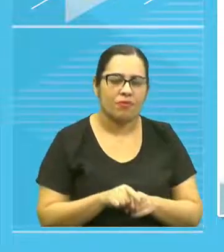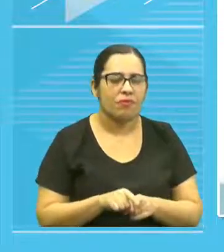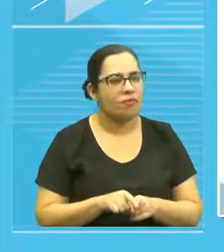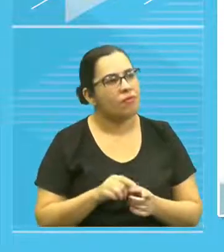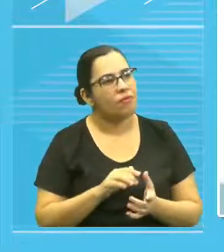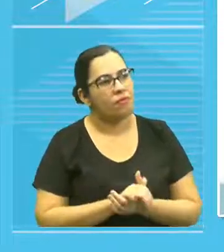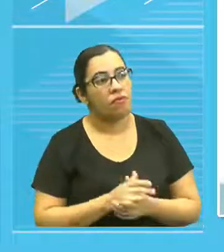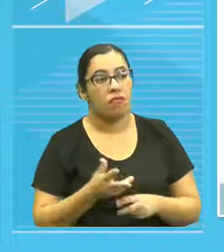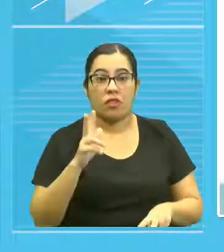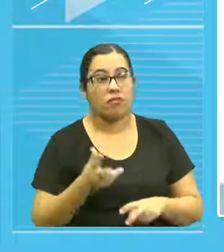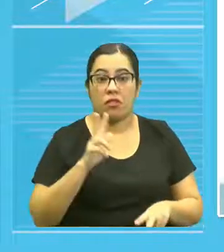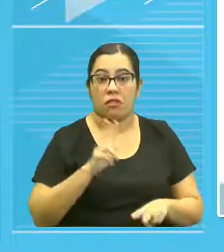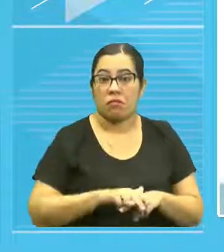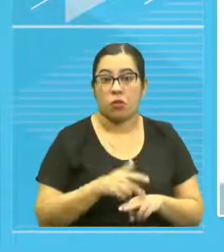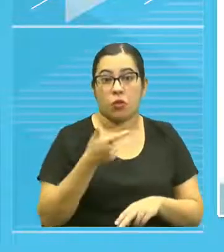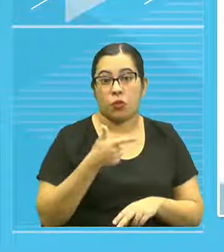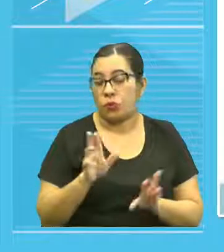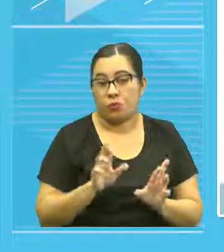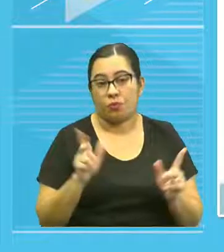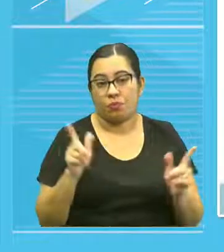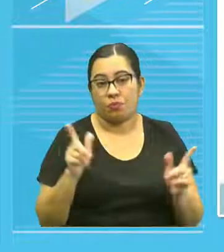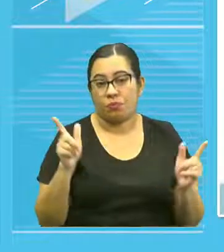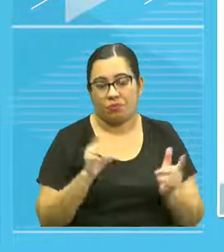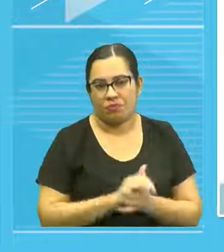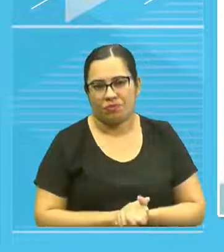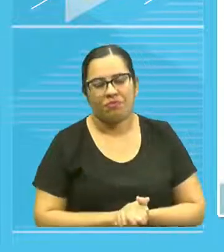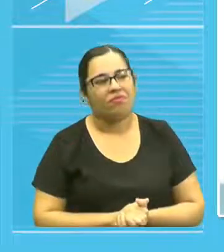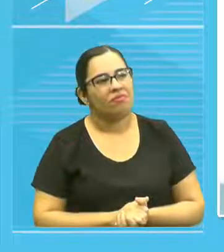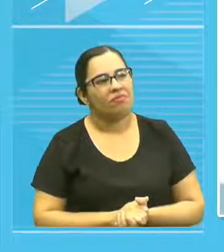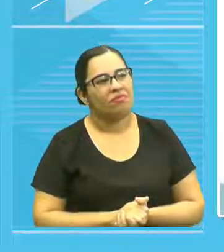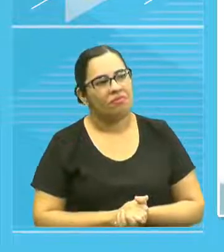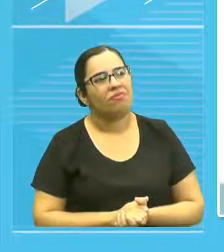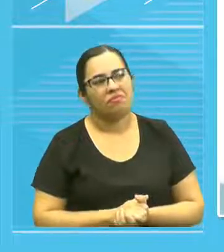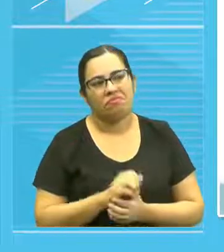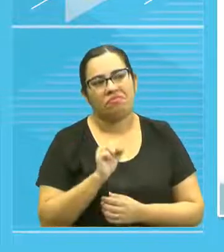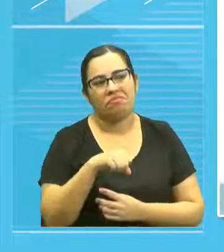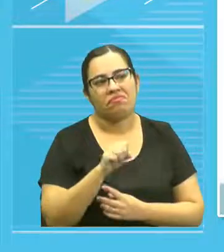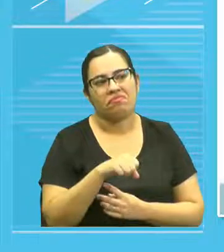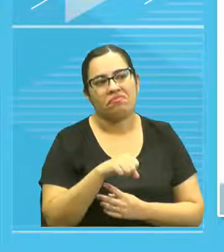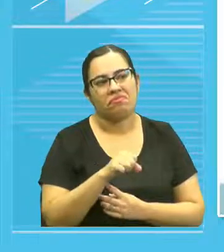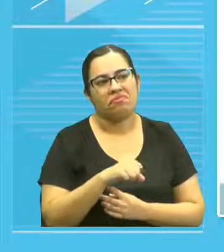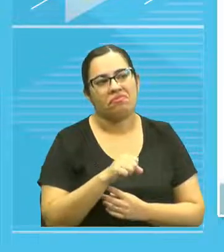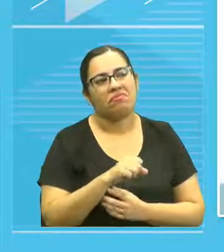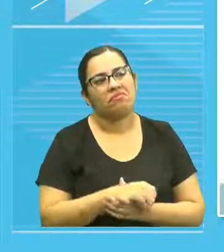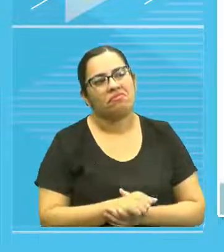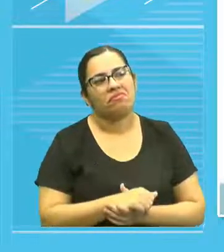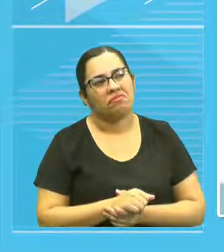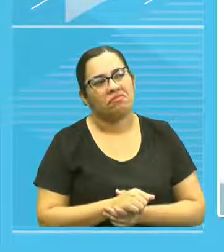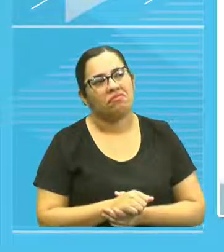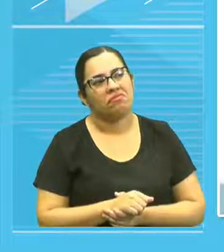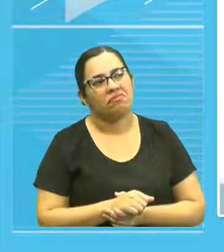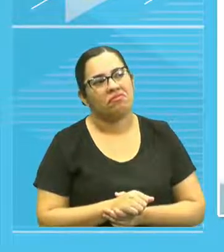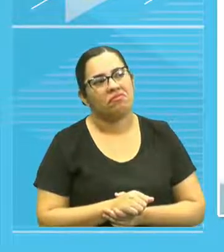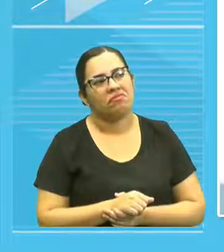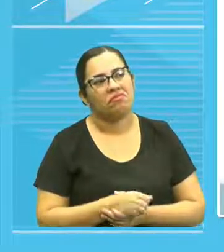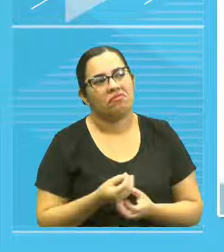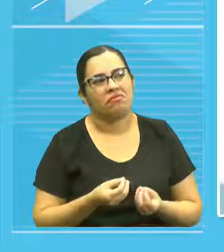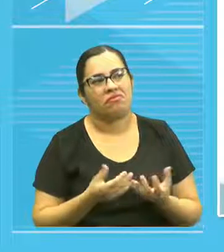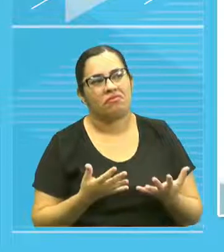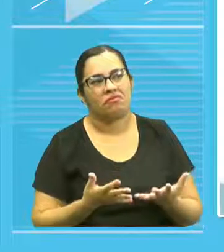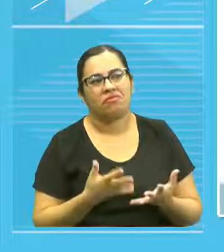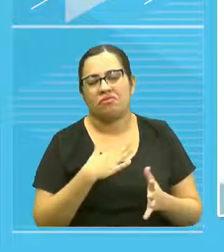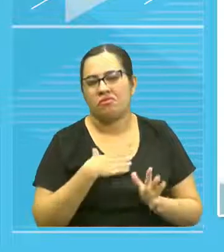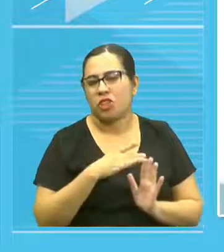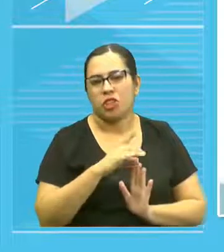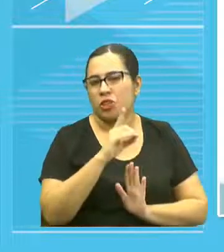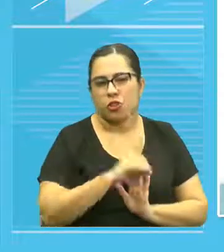aprender também já é outra coisa aí sim prender é o sério você a o